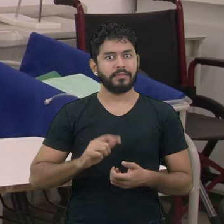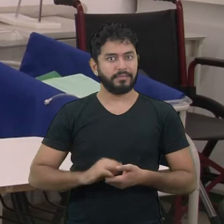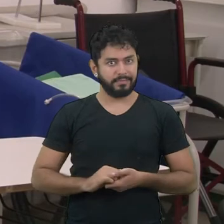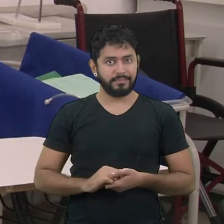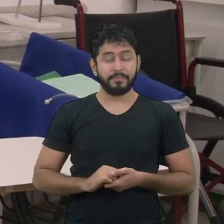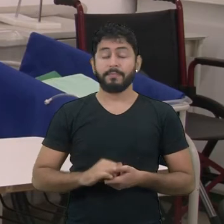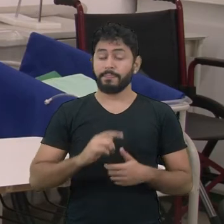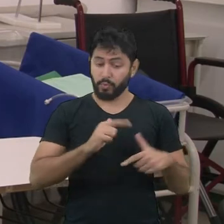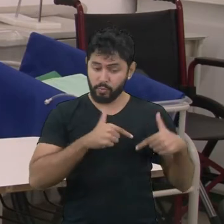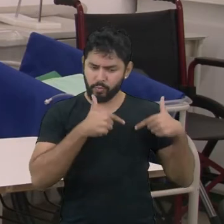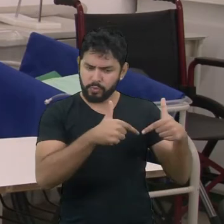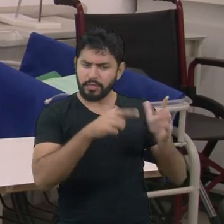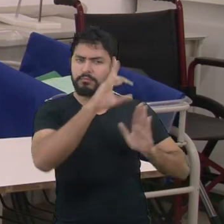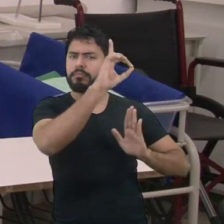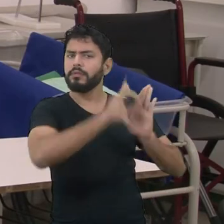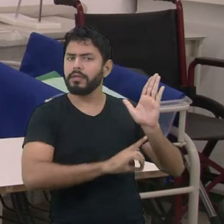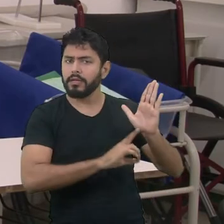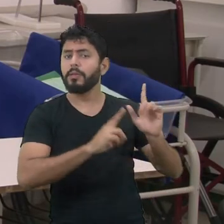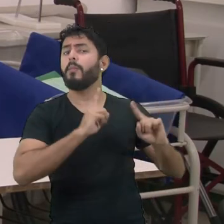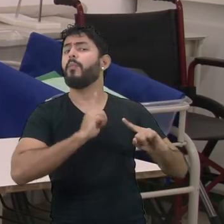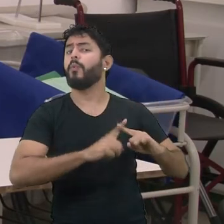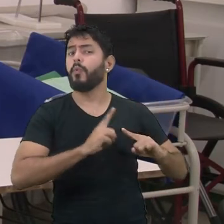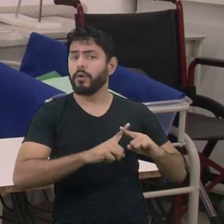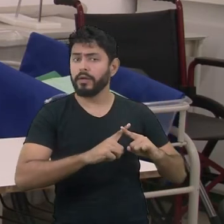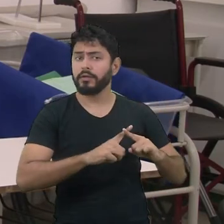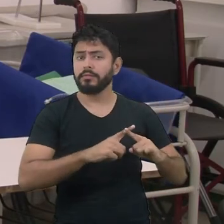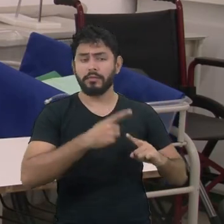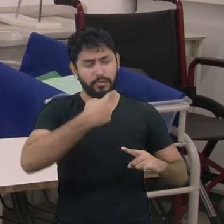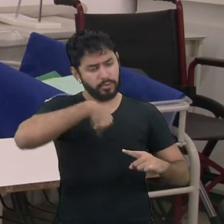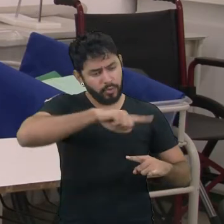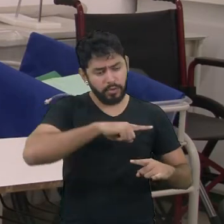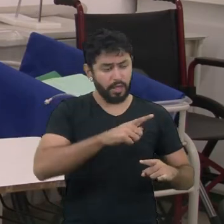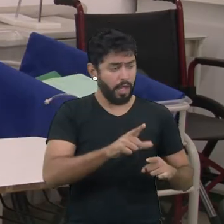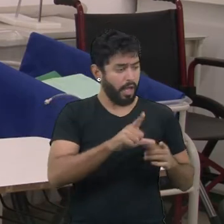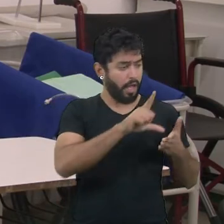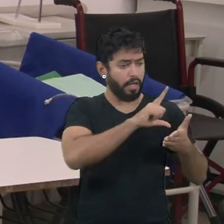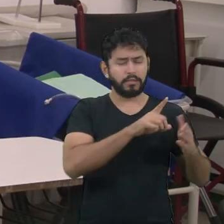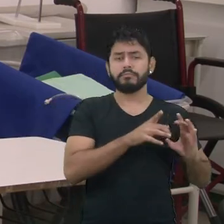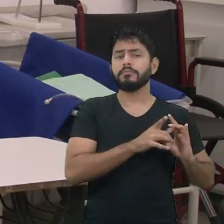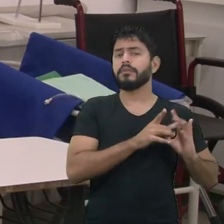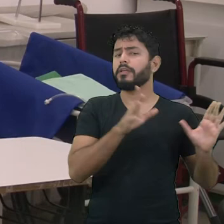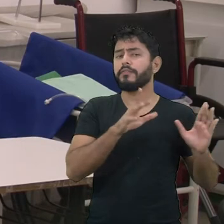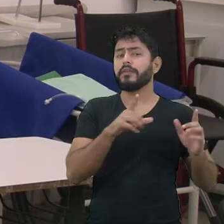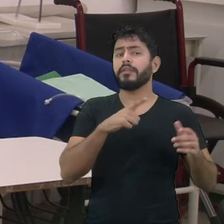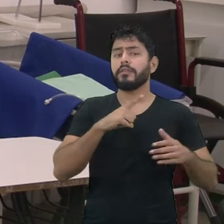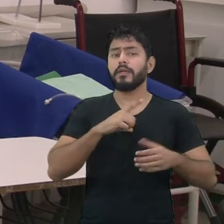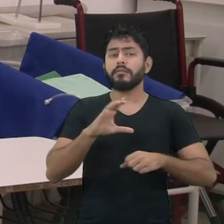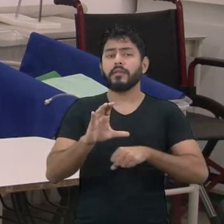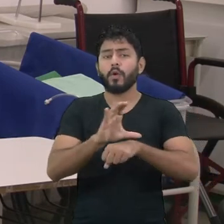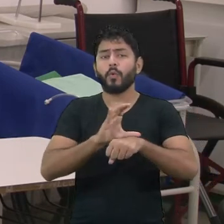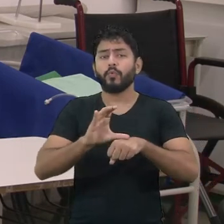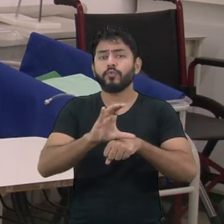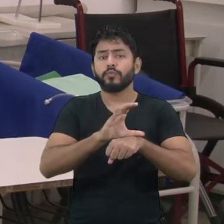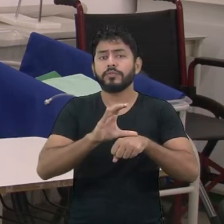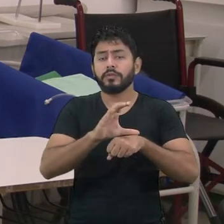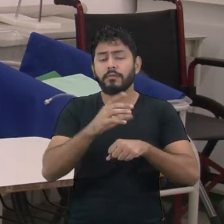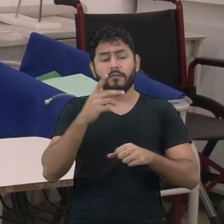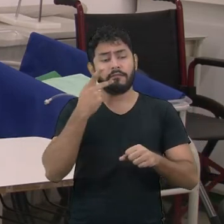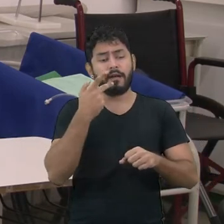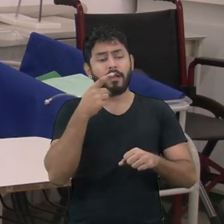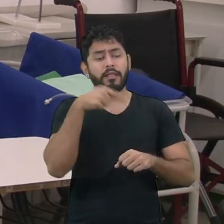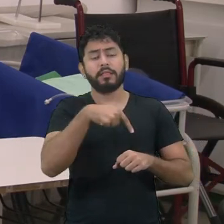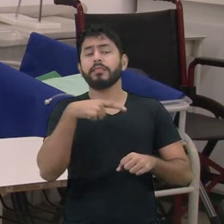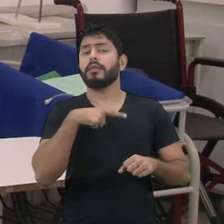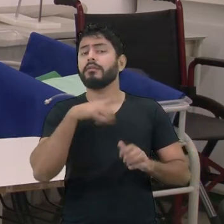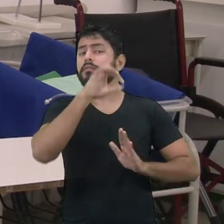gente está lutando por um direito, é porque foi nos permitido antes, é porque na Constituição tem dizendo que a gente tem direito àquilo. Então, por